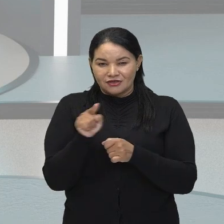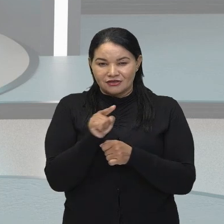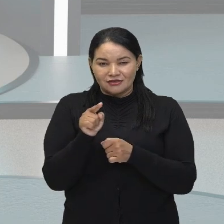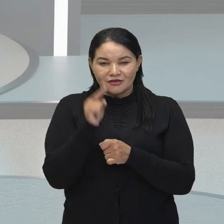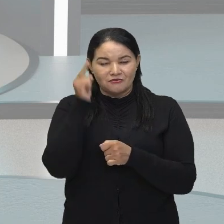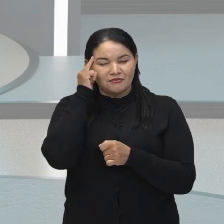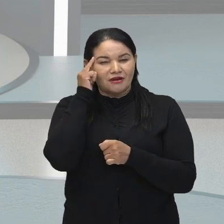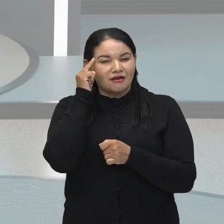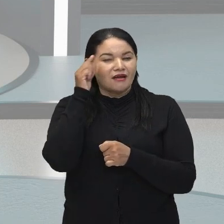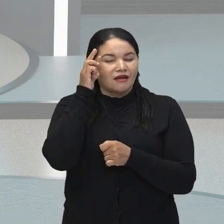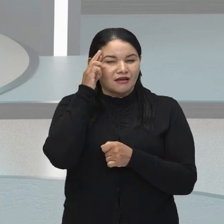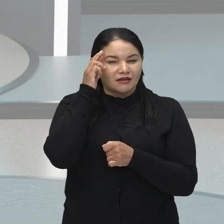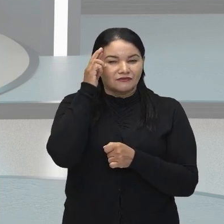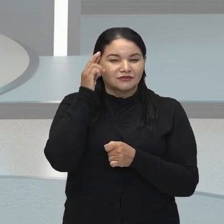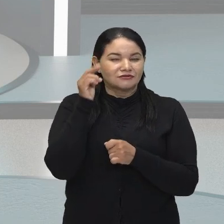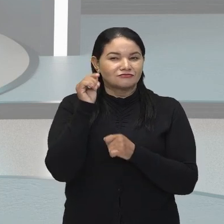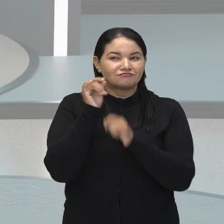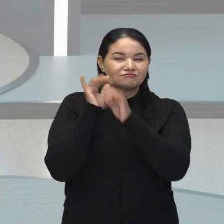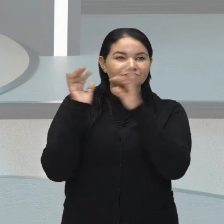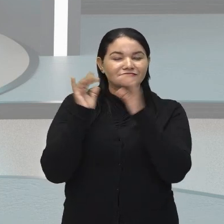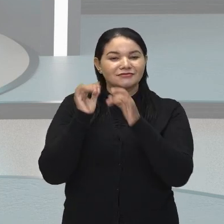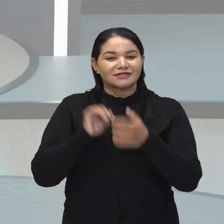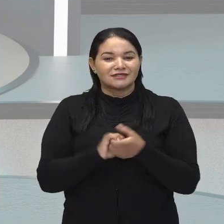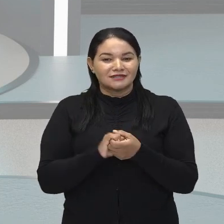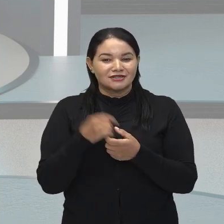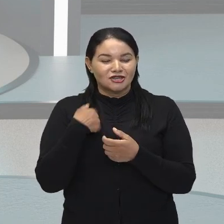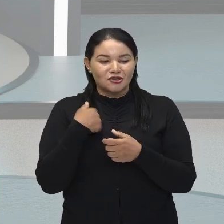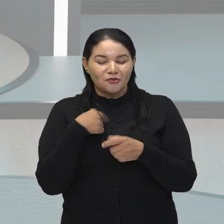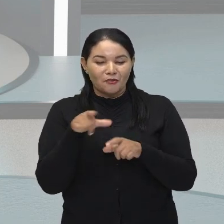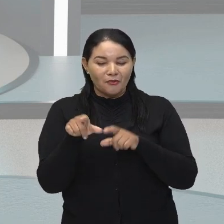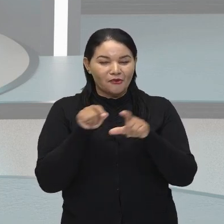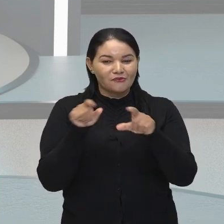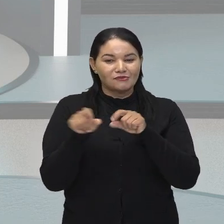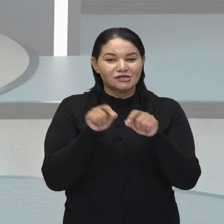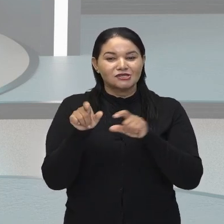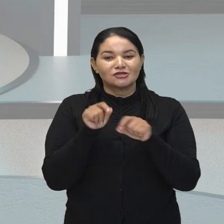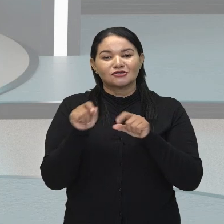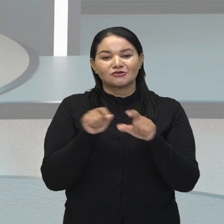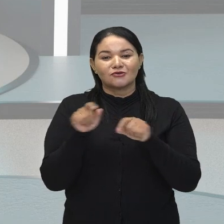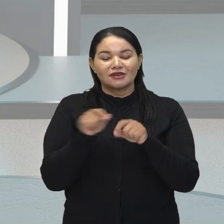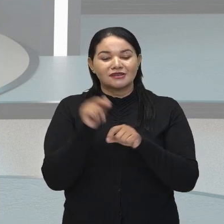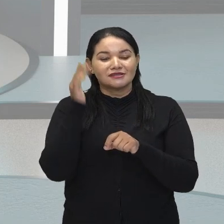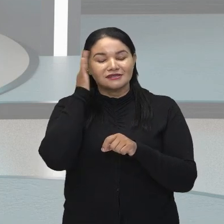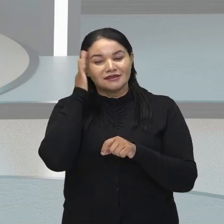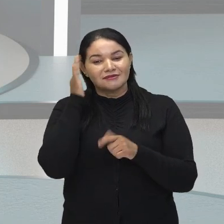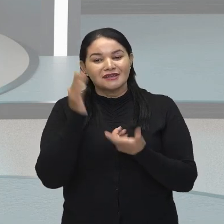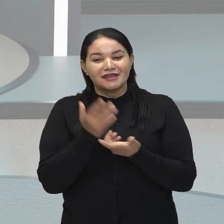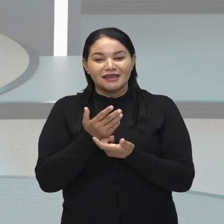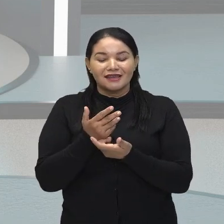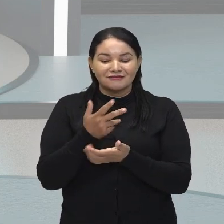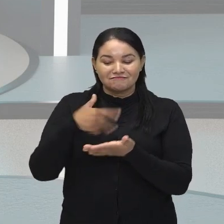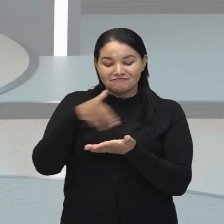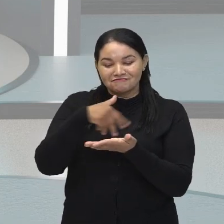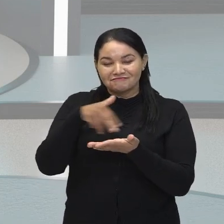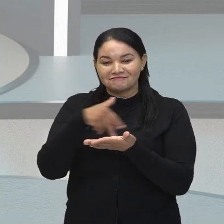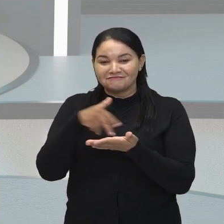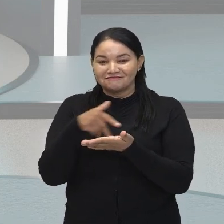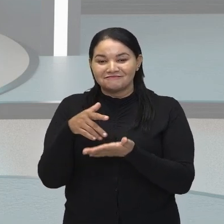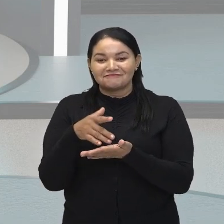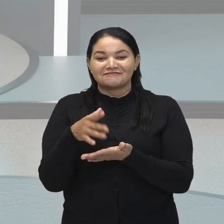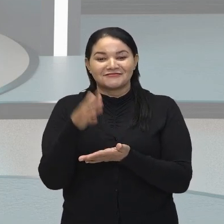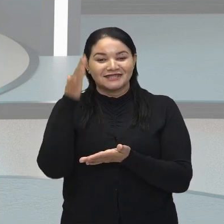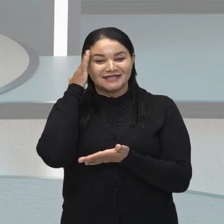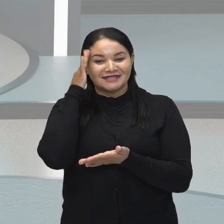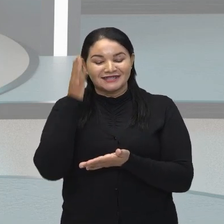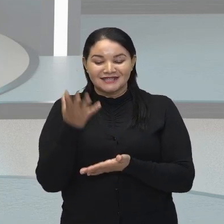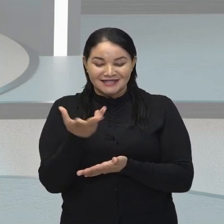nisso? Escolher uma pessoa para ficar com você, primeiro sabendo se é um bom pé de valsa?